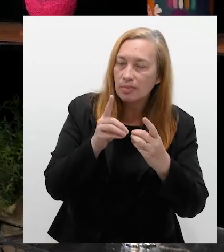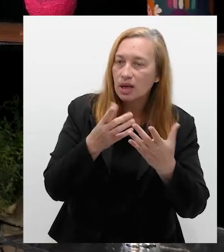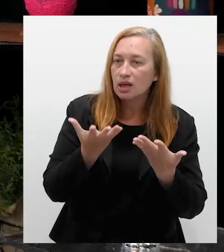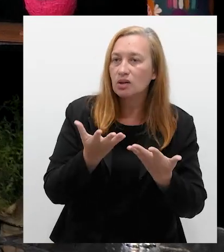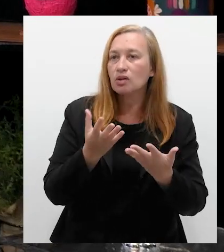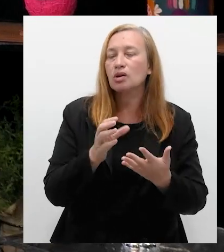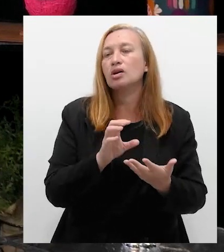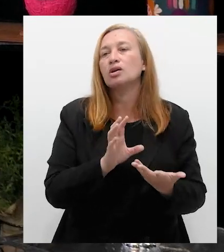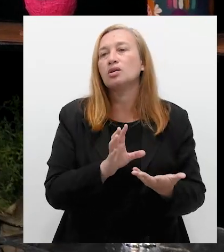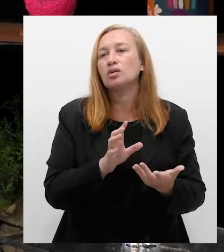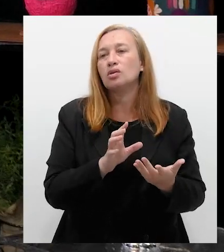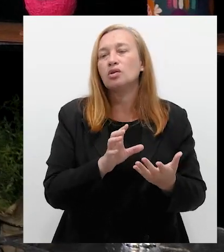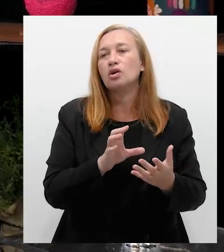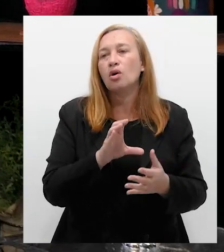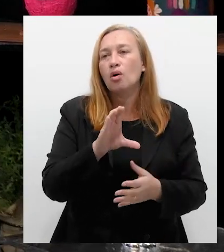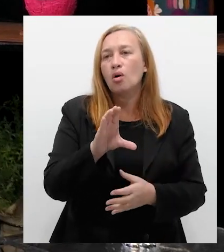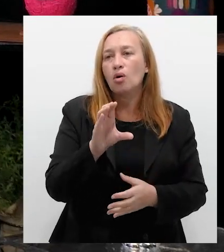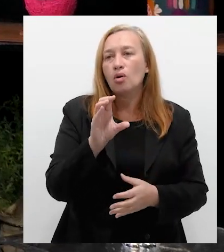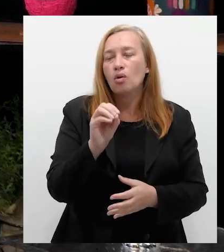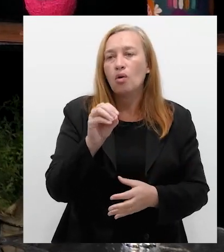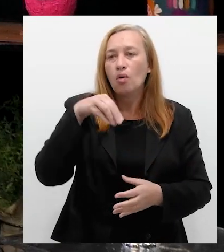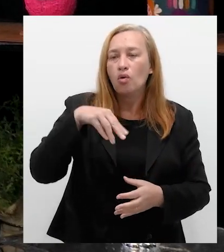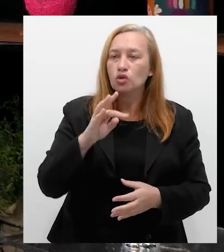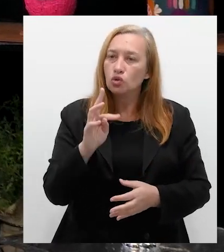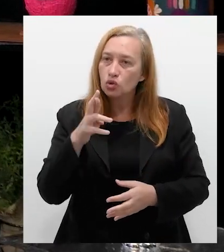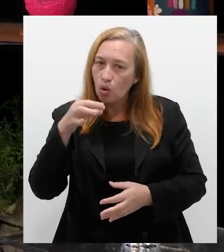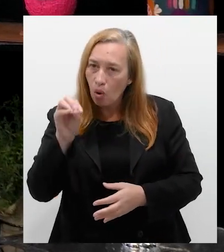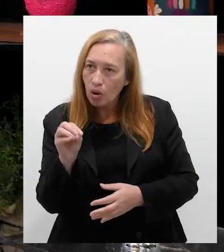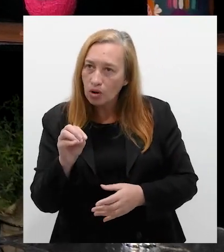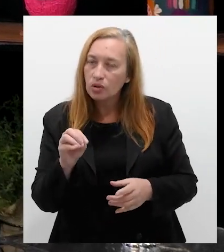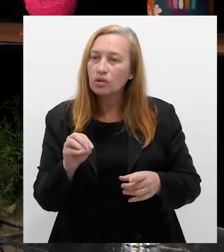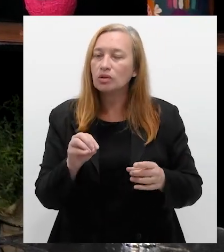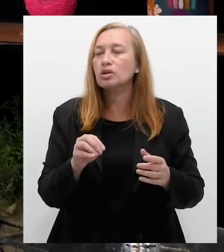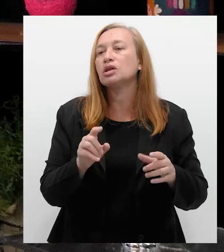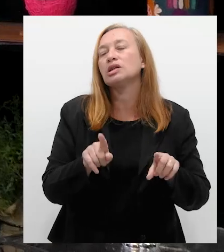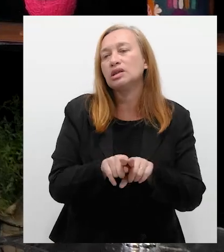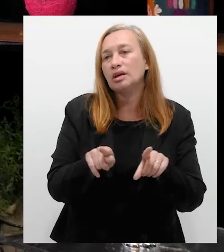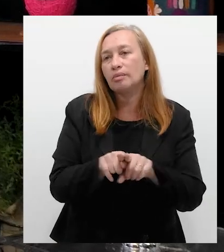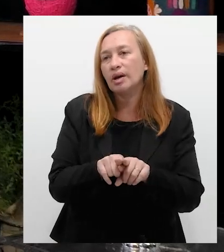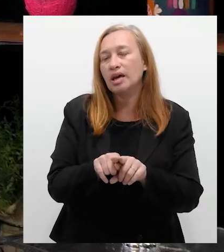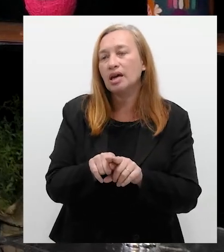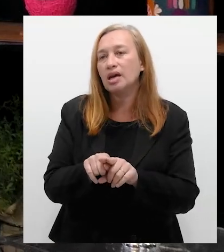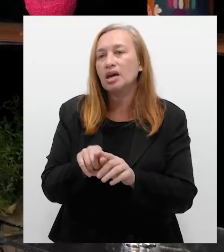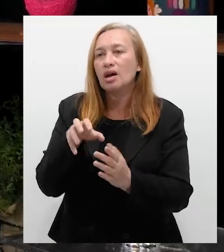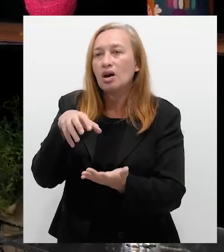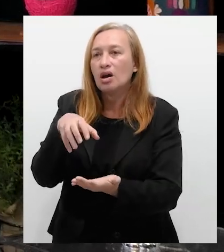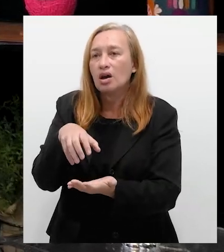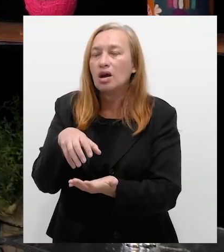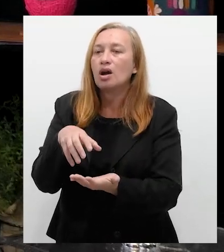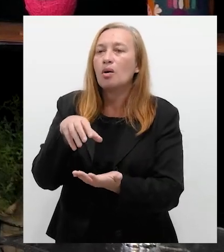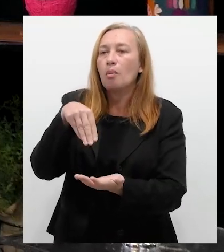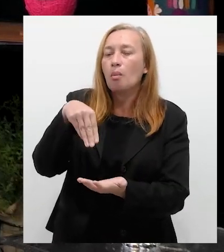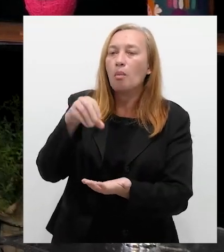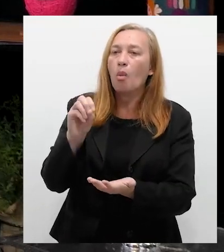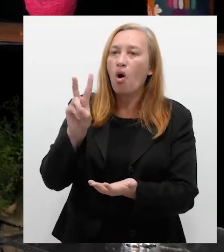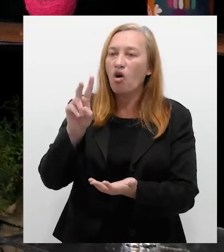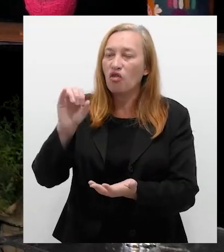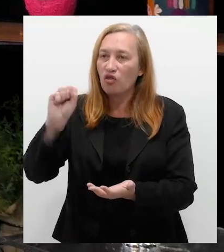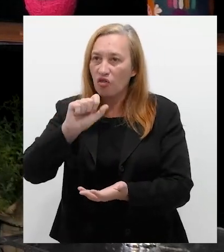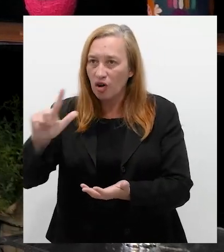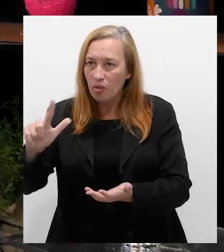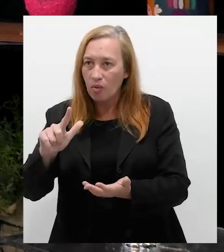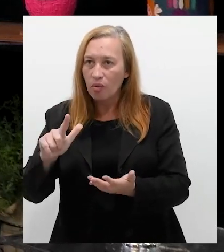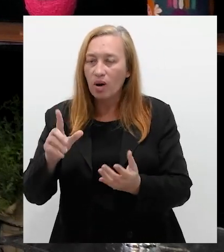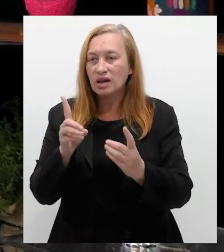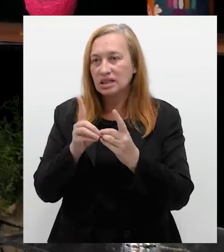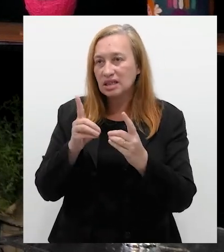tanto em loco, né, em consultórios, em unidades, né, como a gente também tem atendimento móvel. Então, hoje, existem muitos